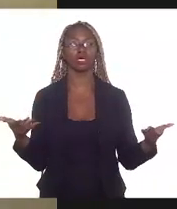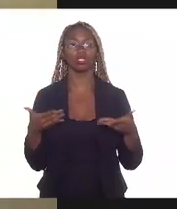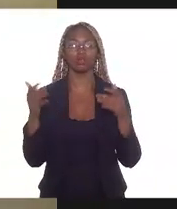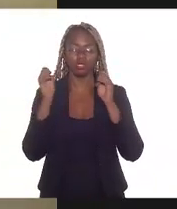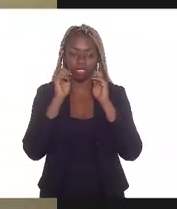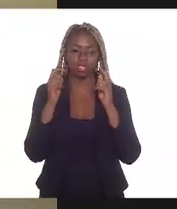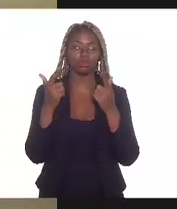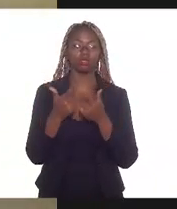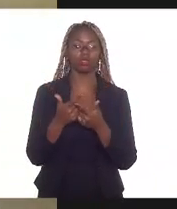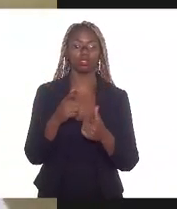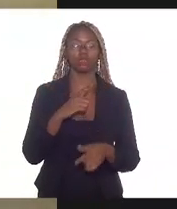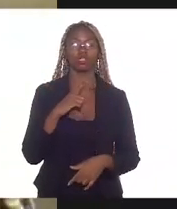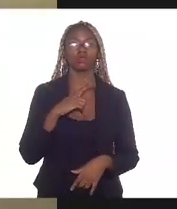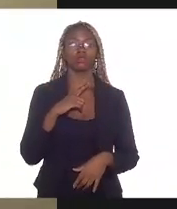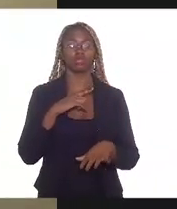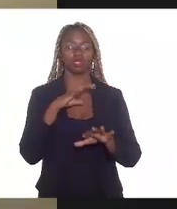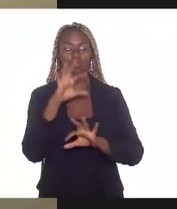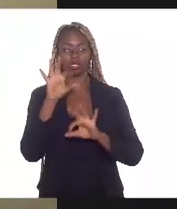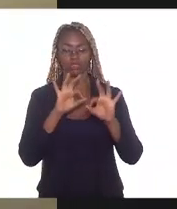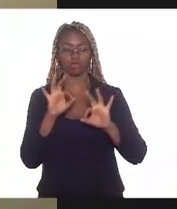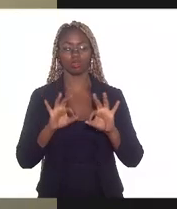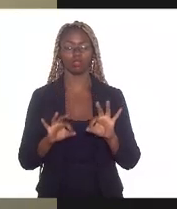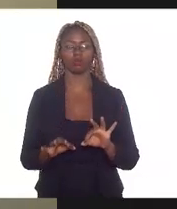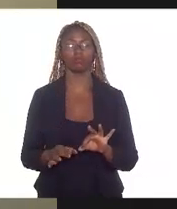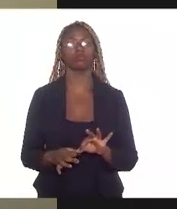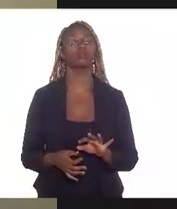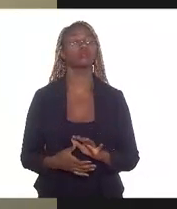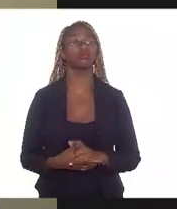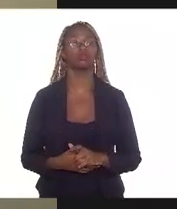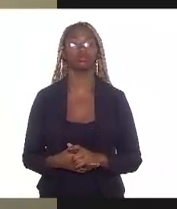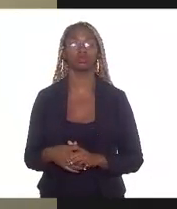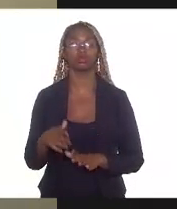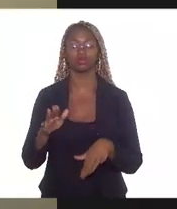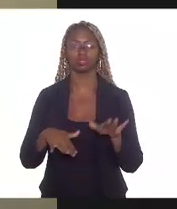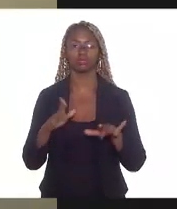de um programa, mesmo que após ele